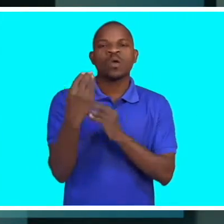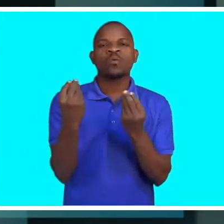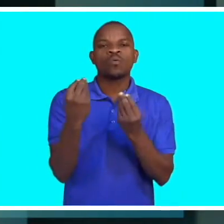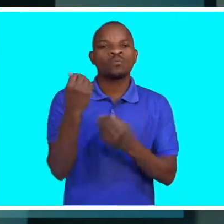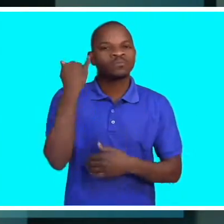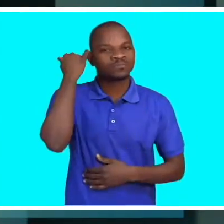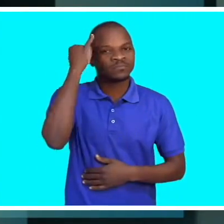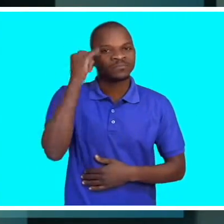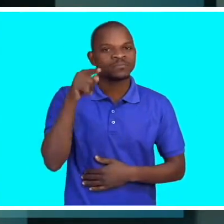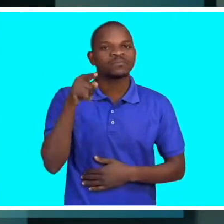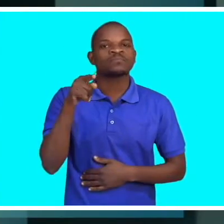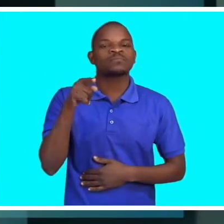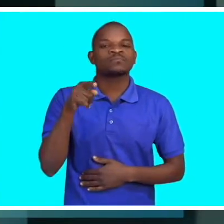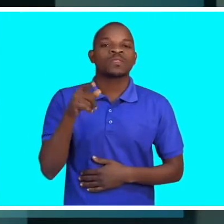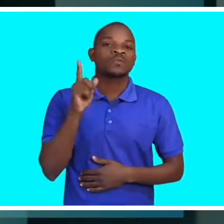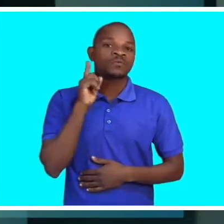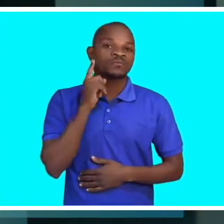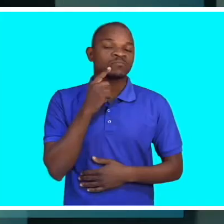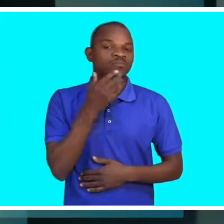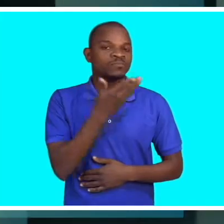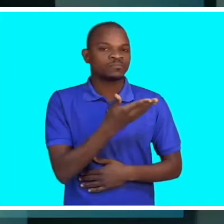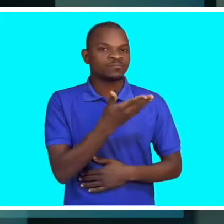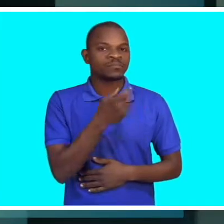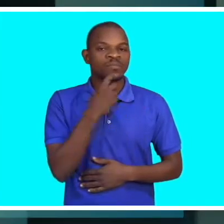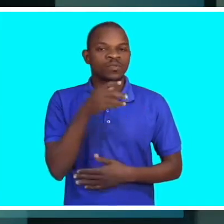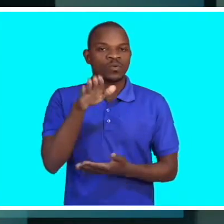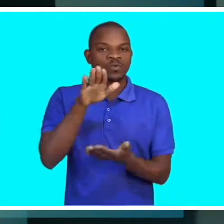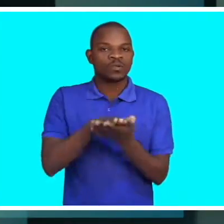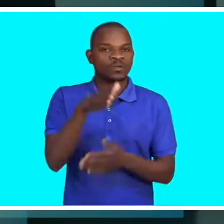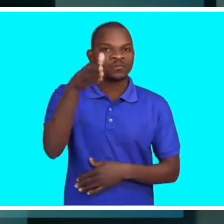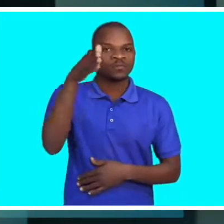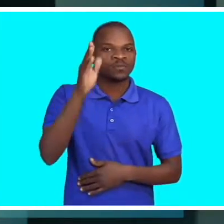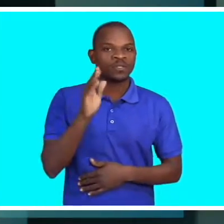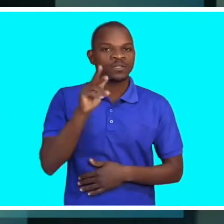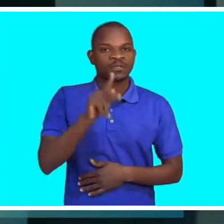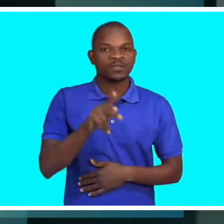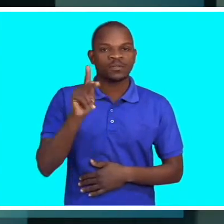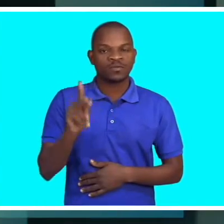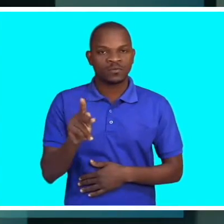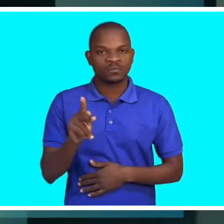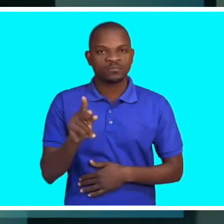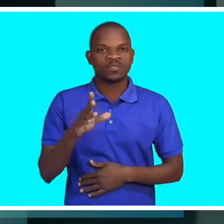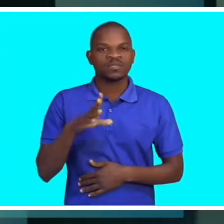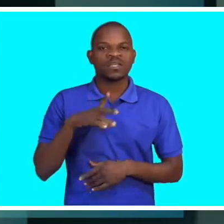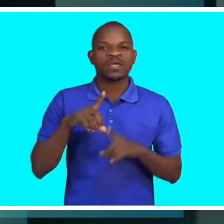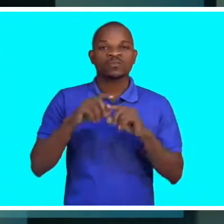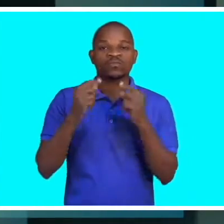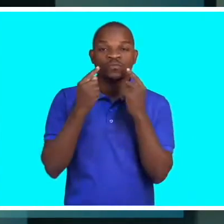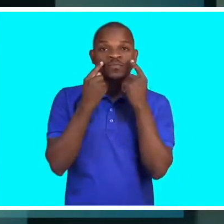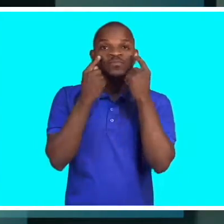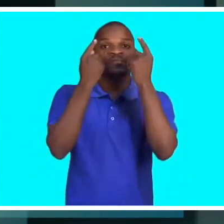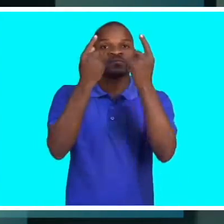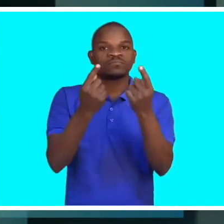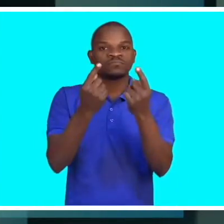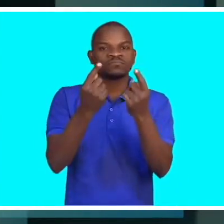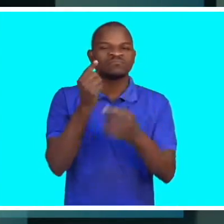nos contar um pouco dessa iniciativa? O Caia-Guanga, na sua visão,